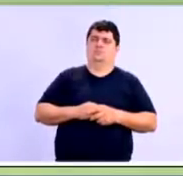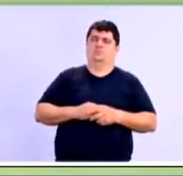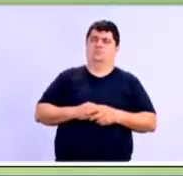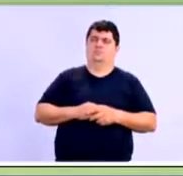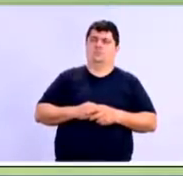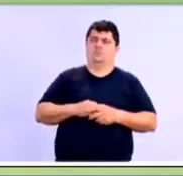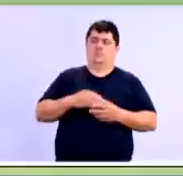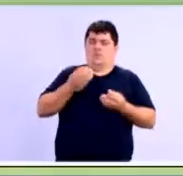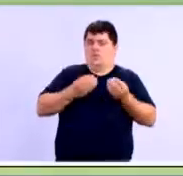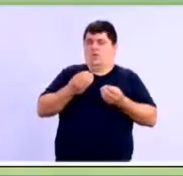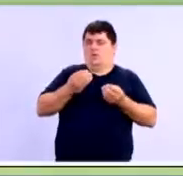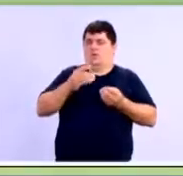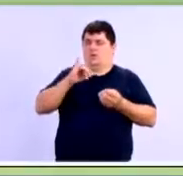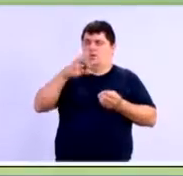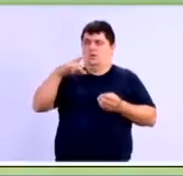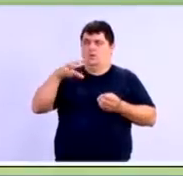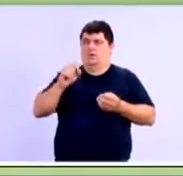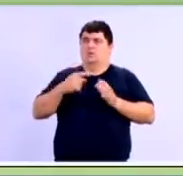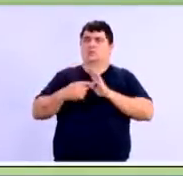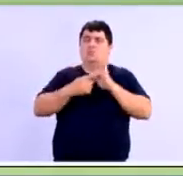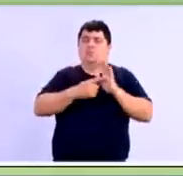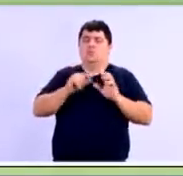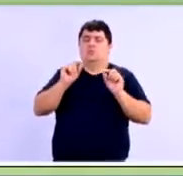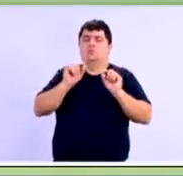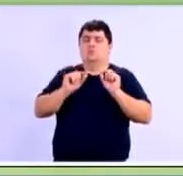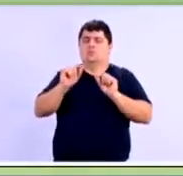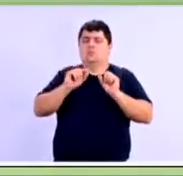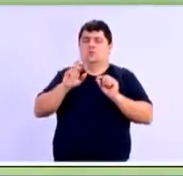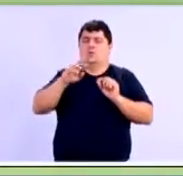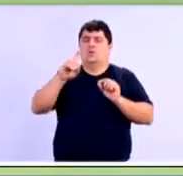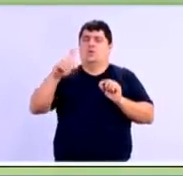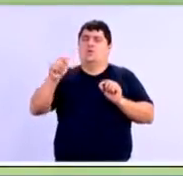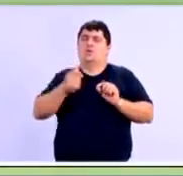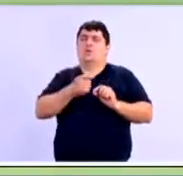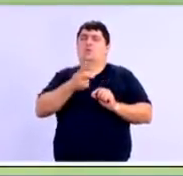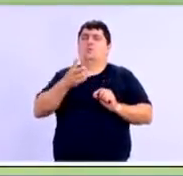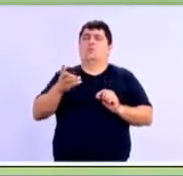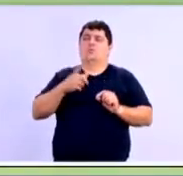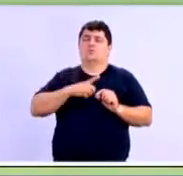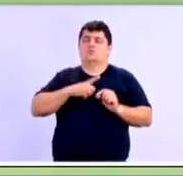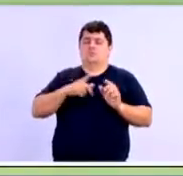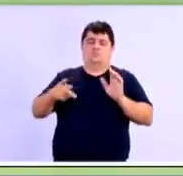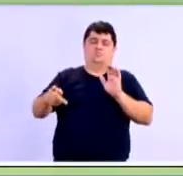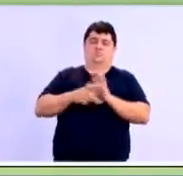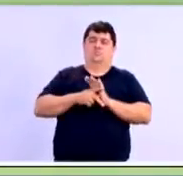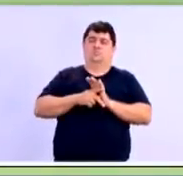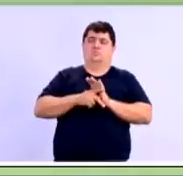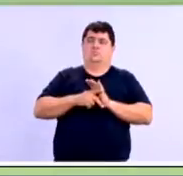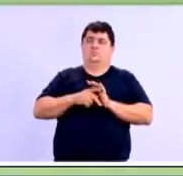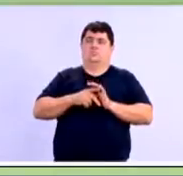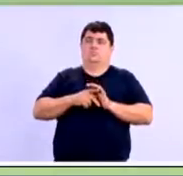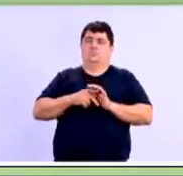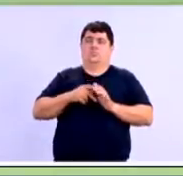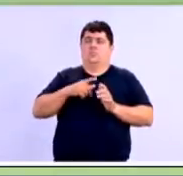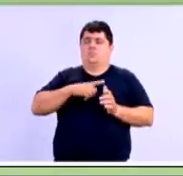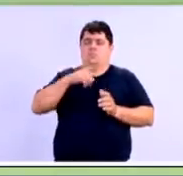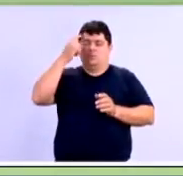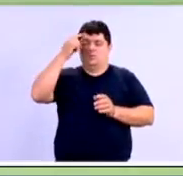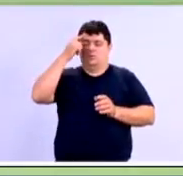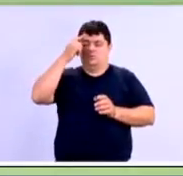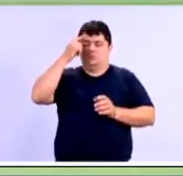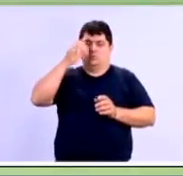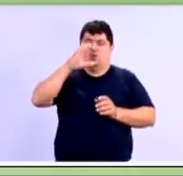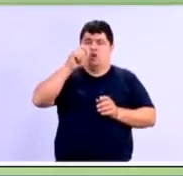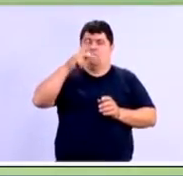Dessa forma, esse índice retrata o quê? O quanto de renda está sendo gerada, considerando o capital